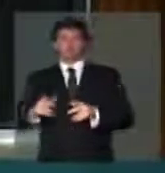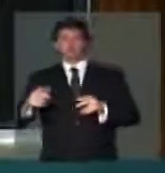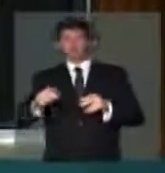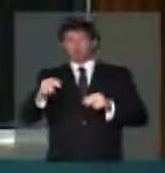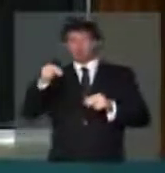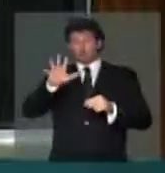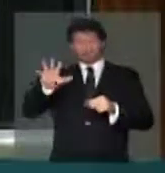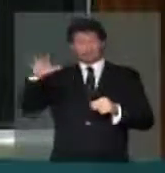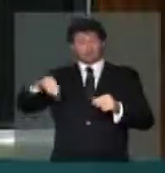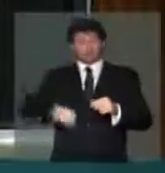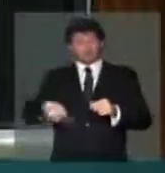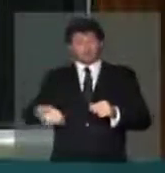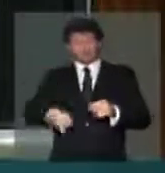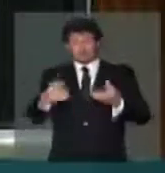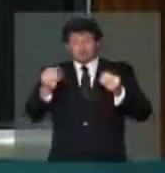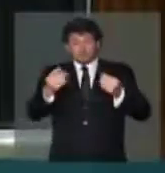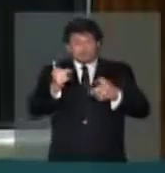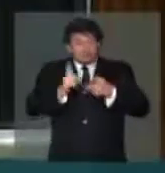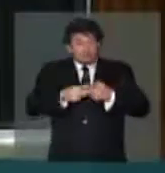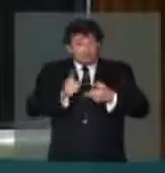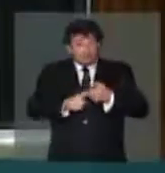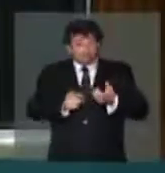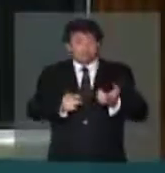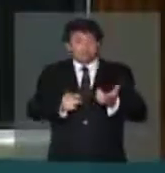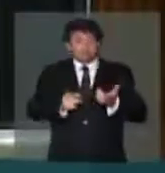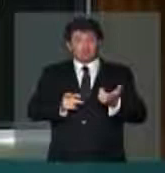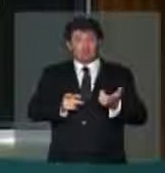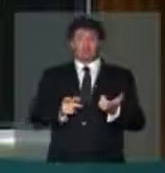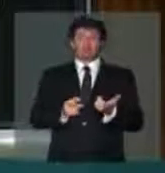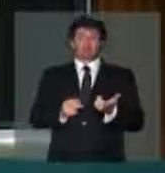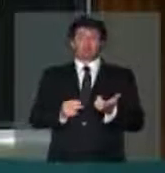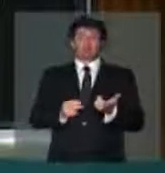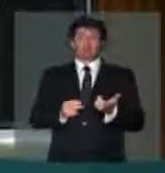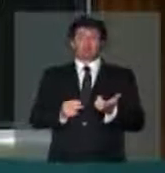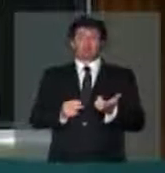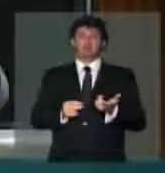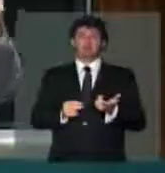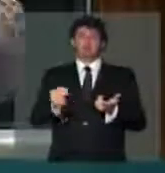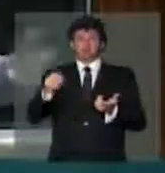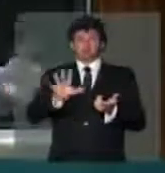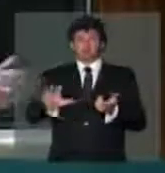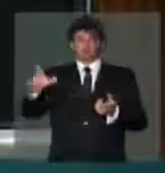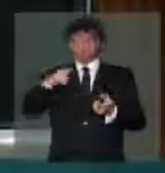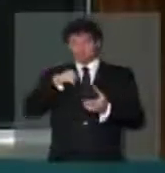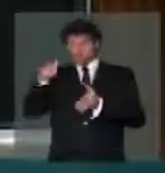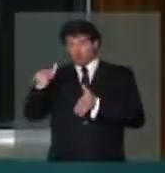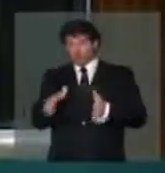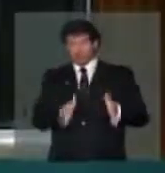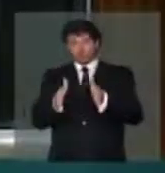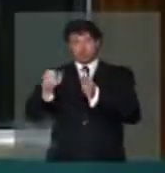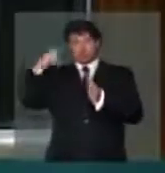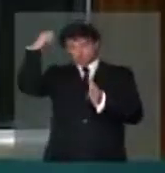tanto, porque o Nordeste, deputado Geraldo, tem o Rio São Francisco.